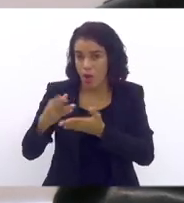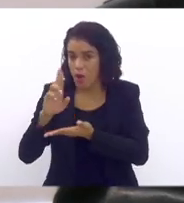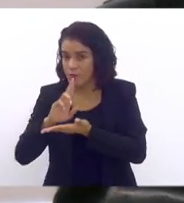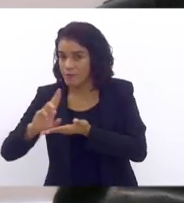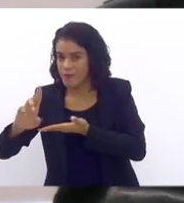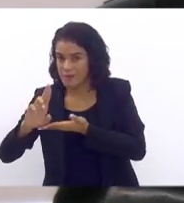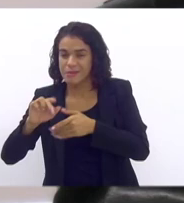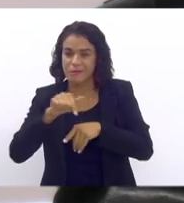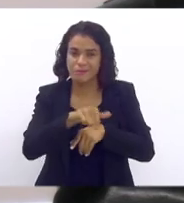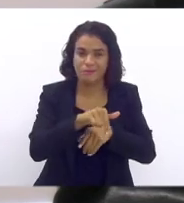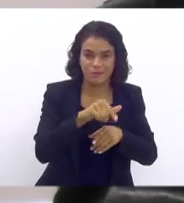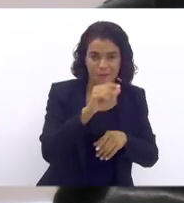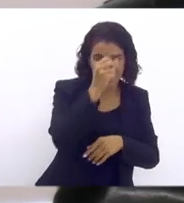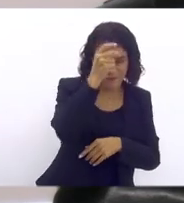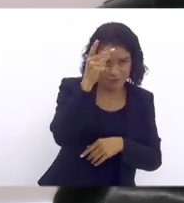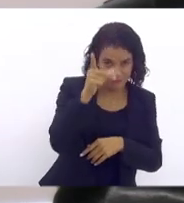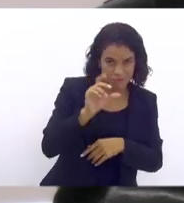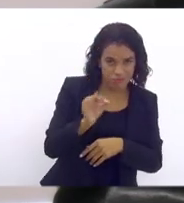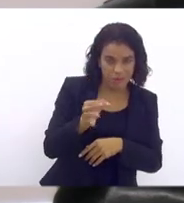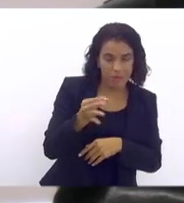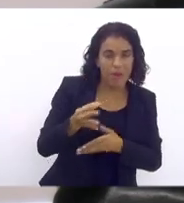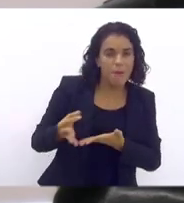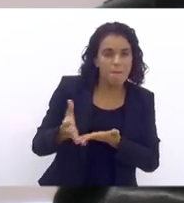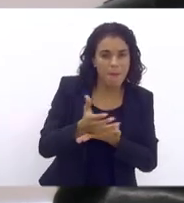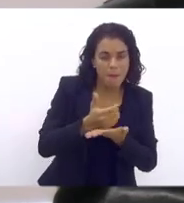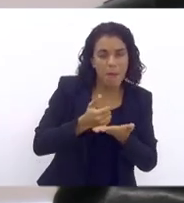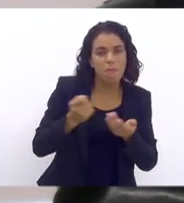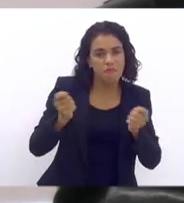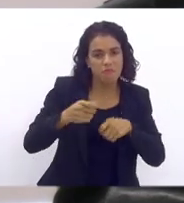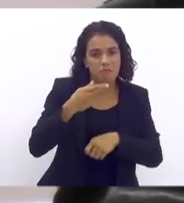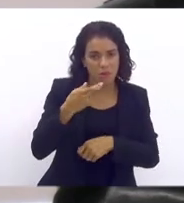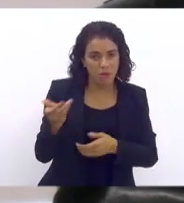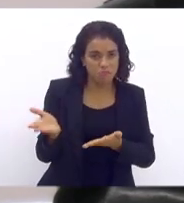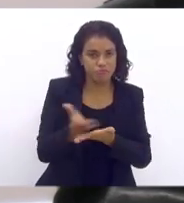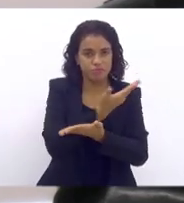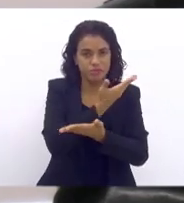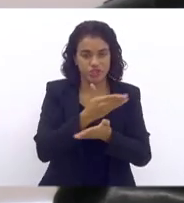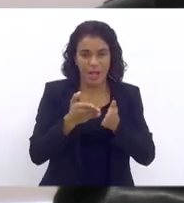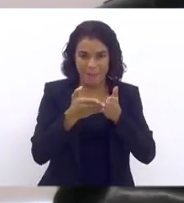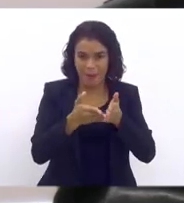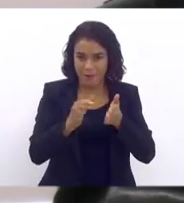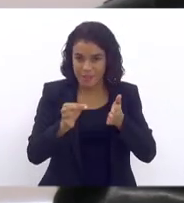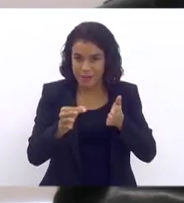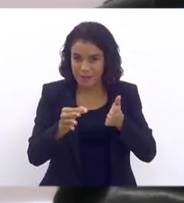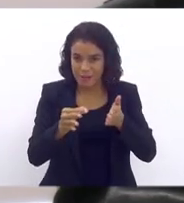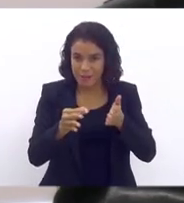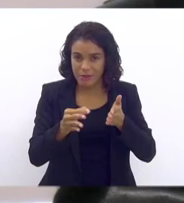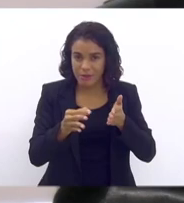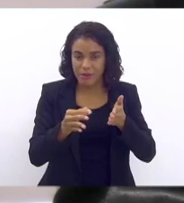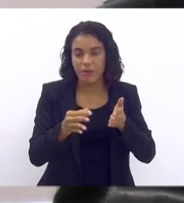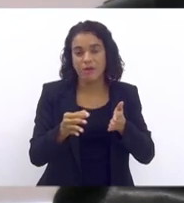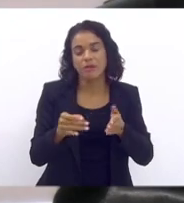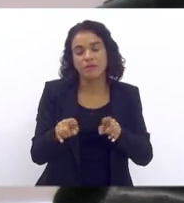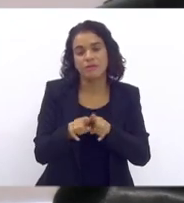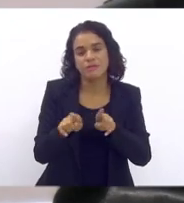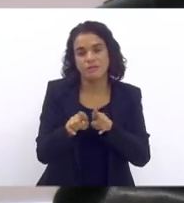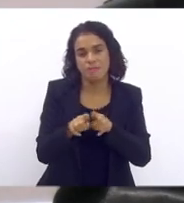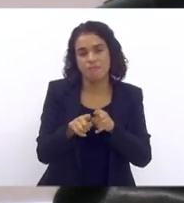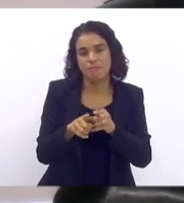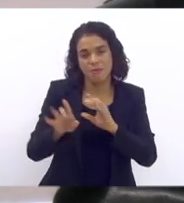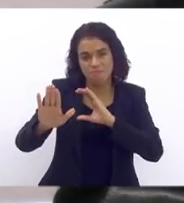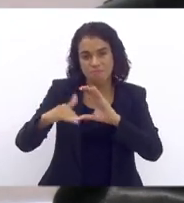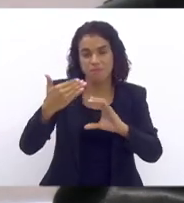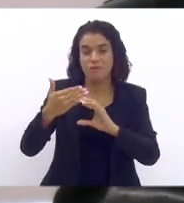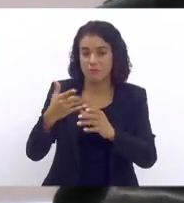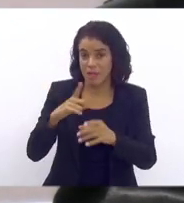Universidade de estudo isso e disse que pode ser retirado essas embarcações não acord is encaminhada para essa comissão também esses estudos foram feitos se o